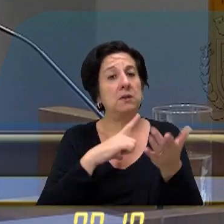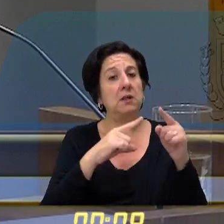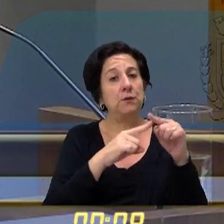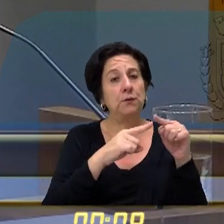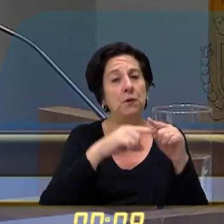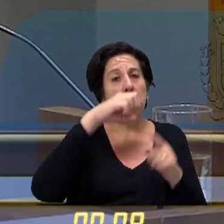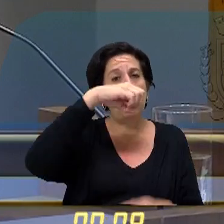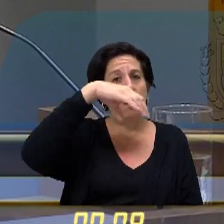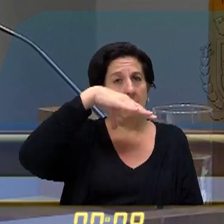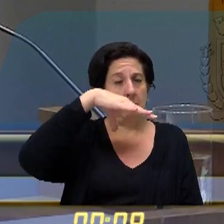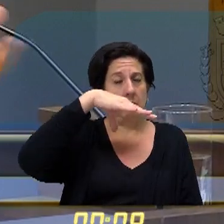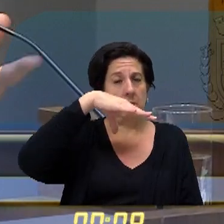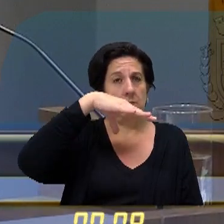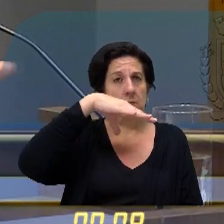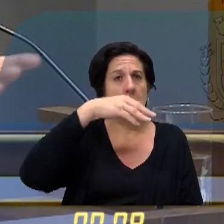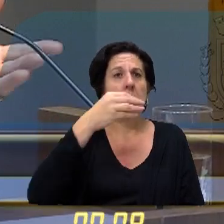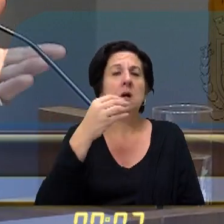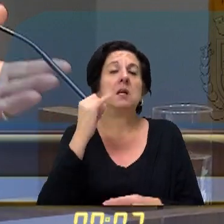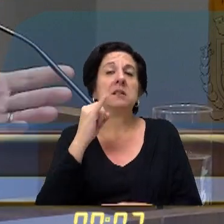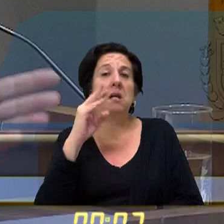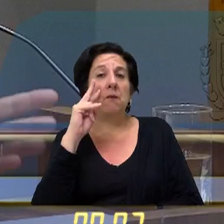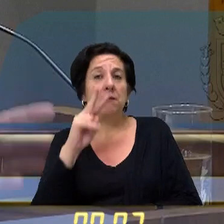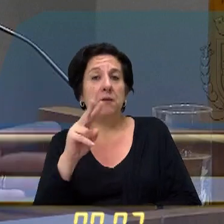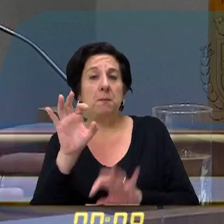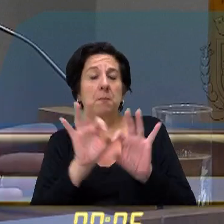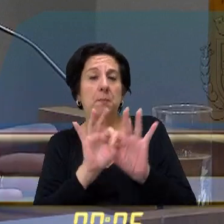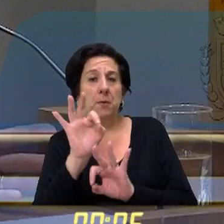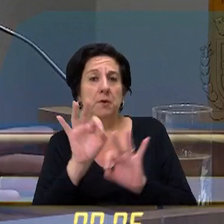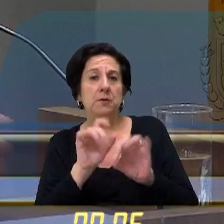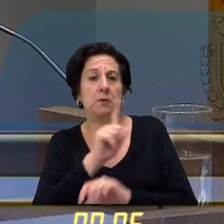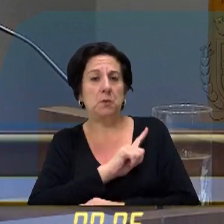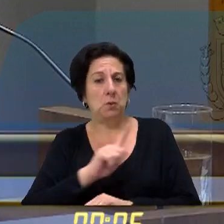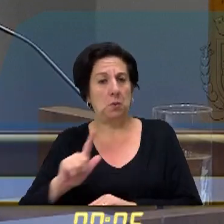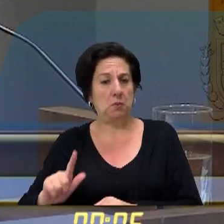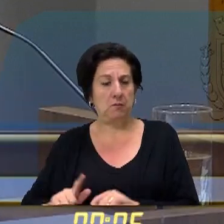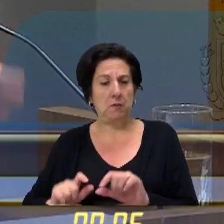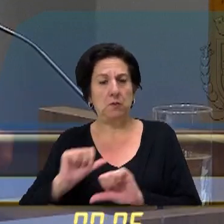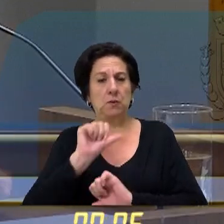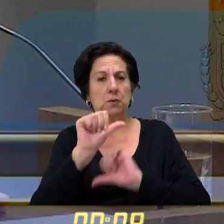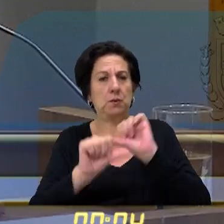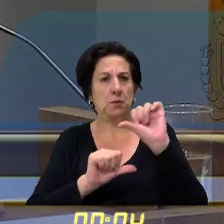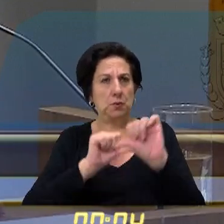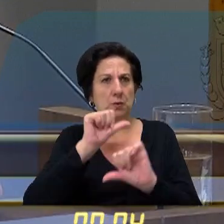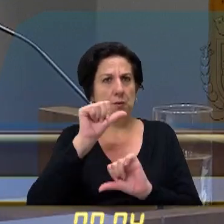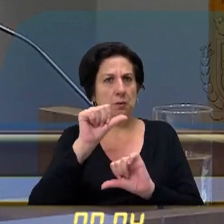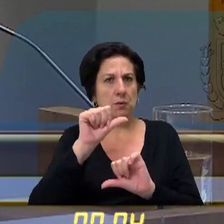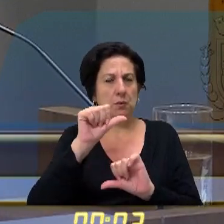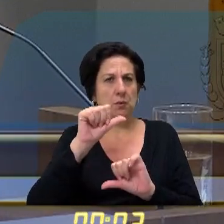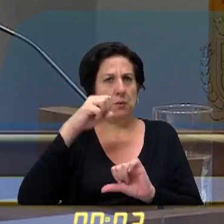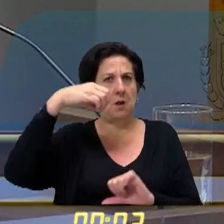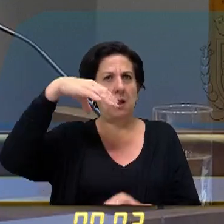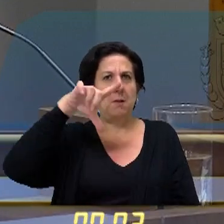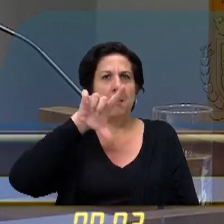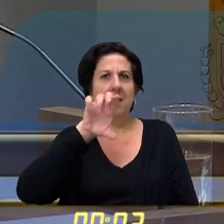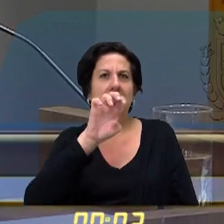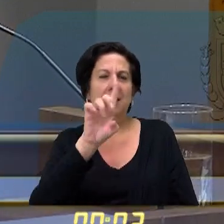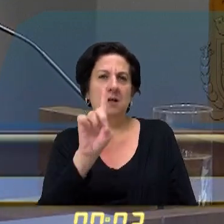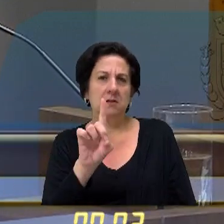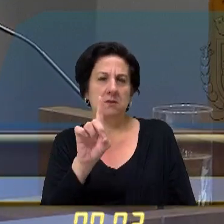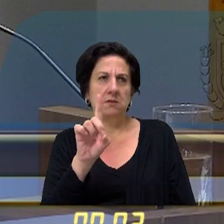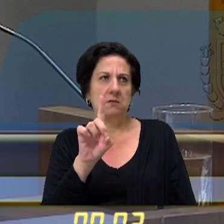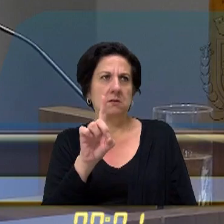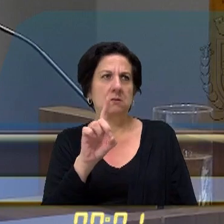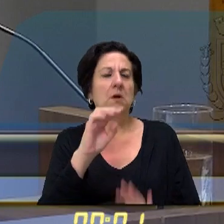de lâmpada, né? Isso é agora, pelo que eu vi do projeto do governo, aí vai branquear a cidade de noite. Isso